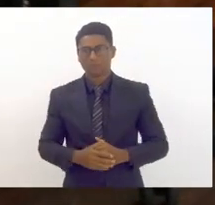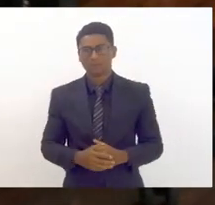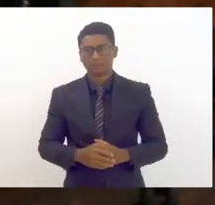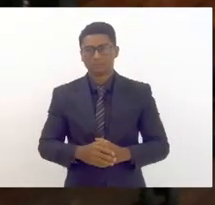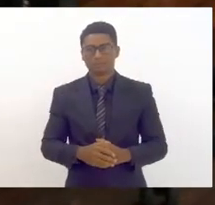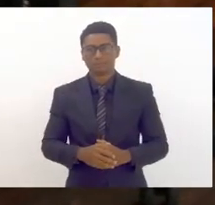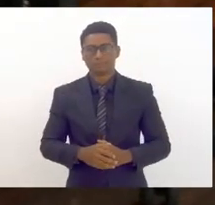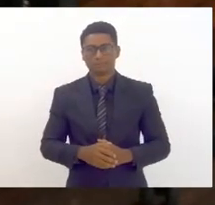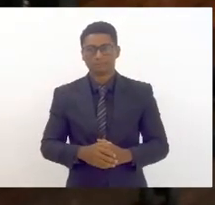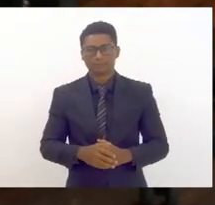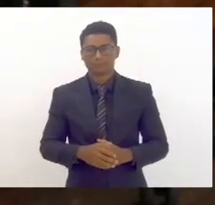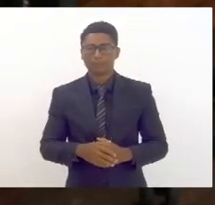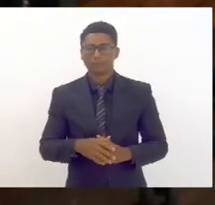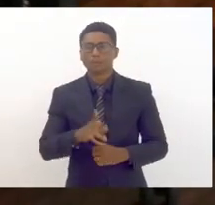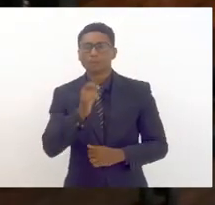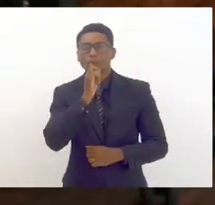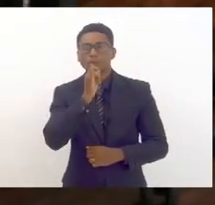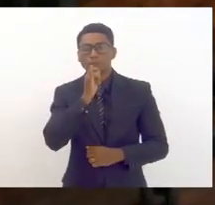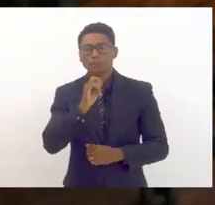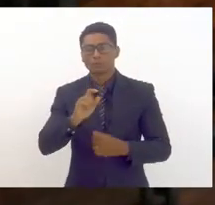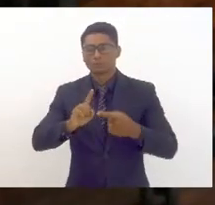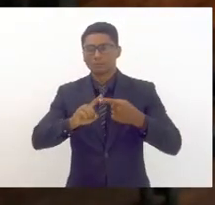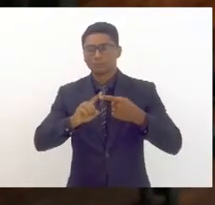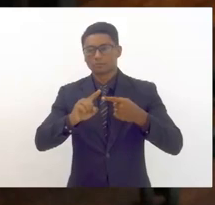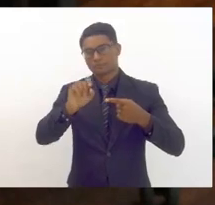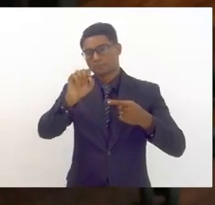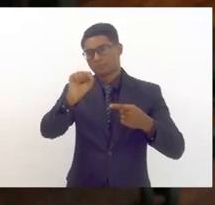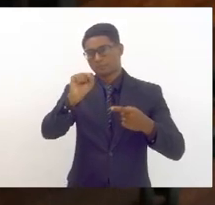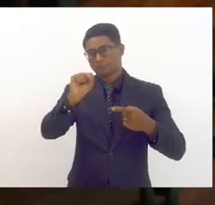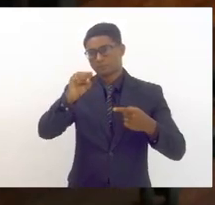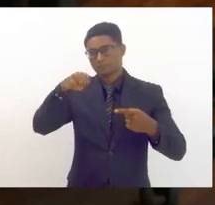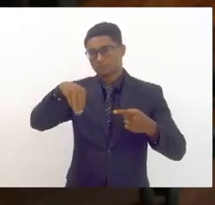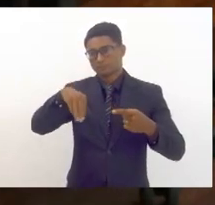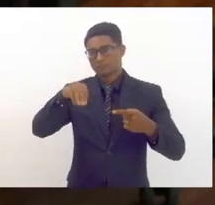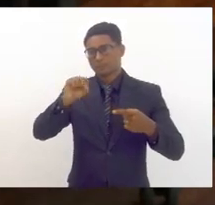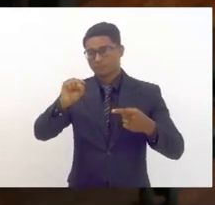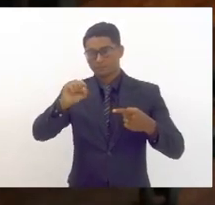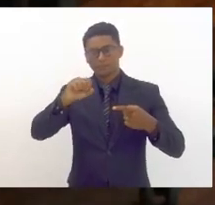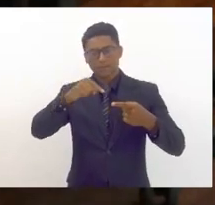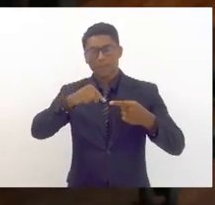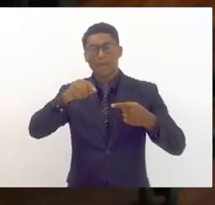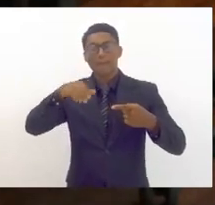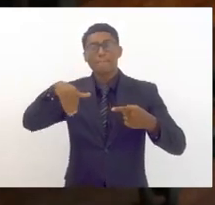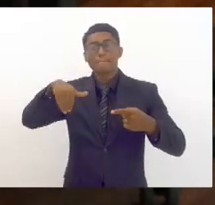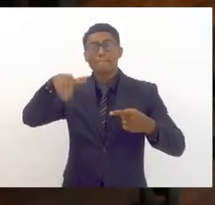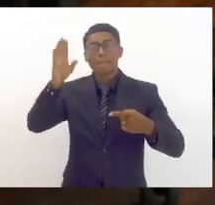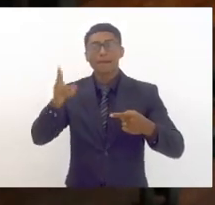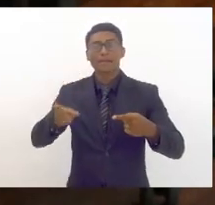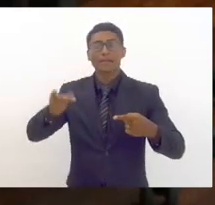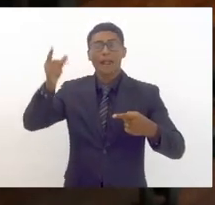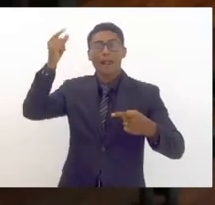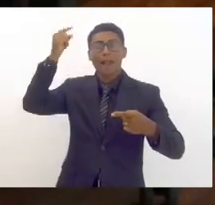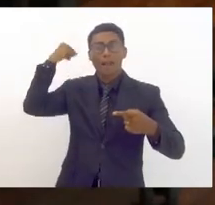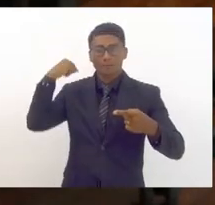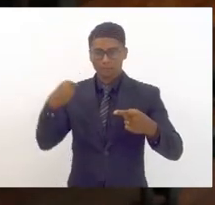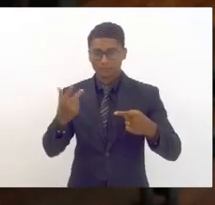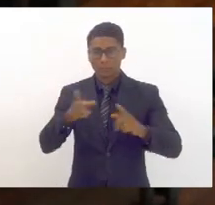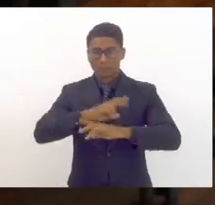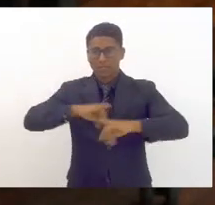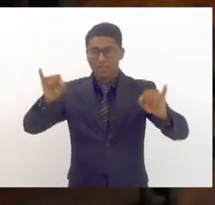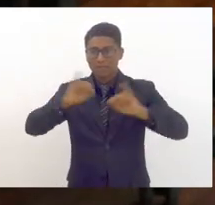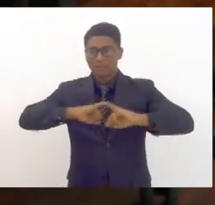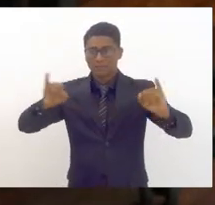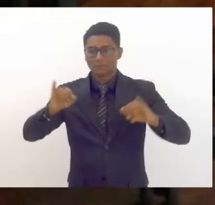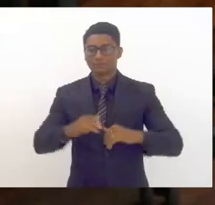Nós temos, vou dar o exemplo do SMS, que é a ferramenta mais antiga do nosso sistema de alerta e alarme. Depois